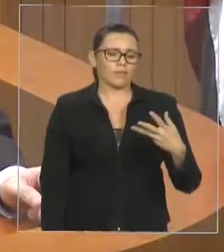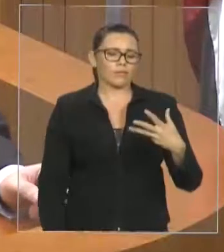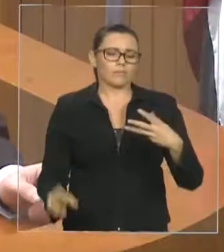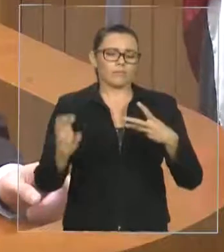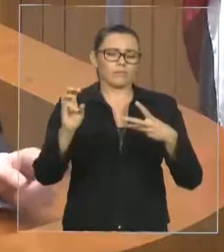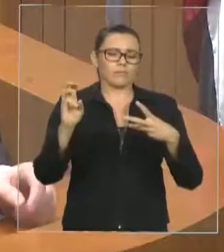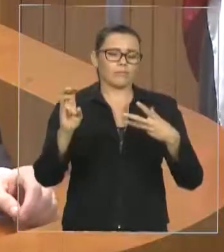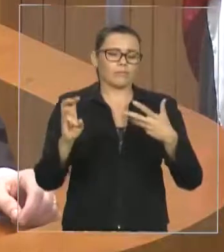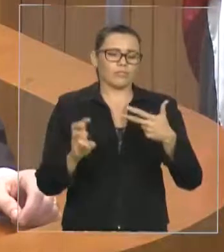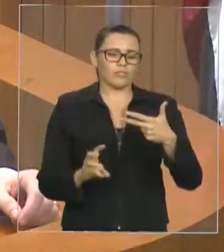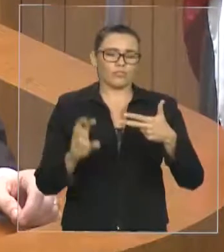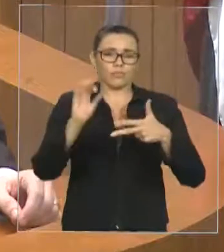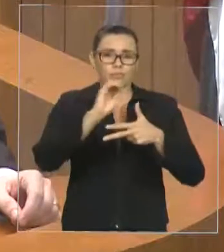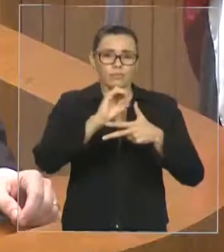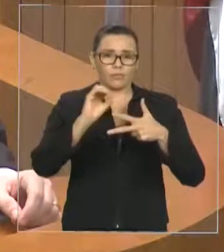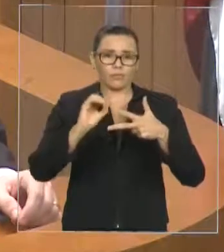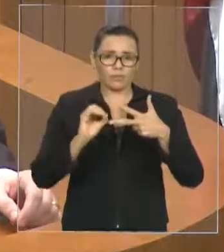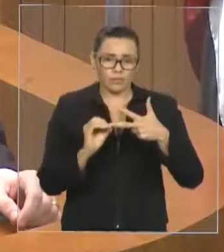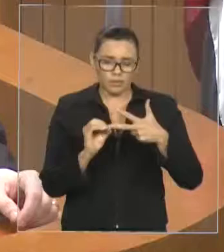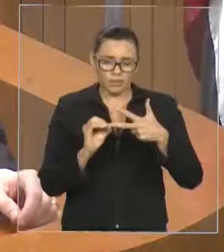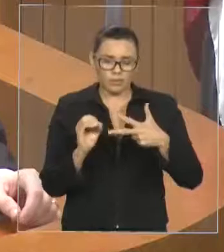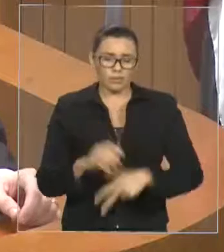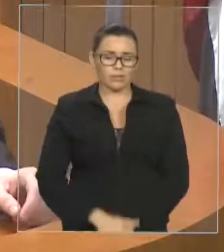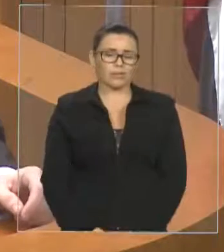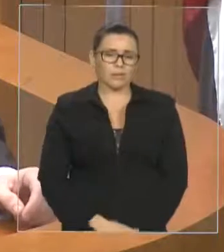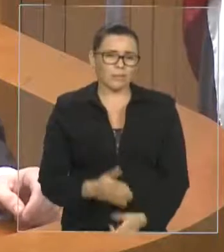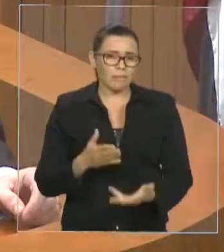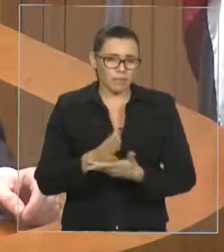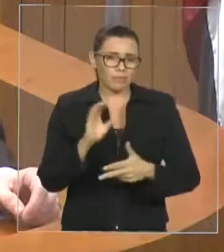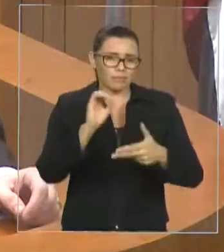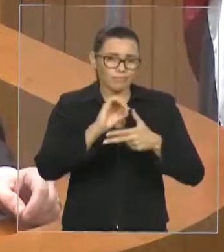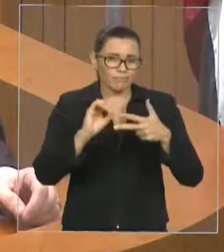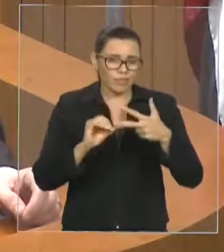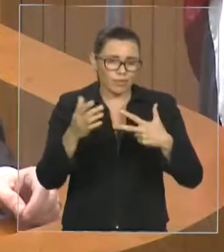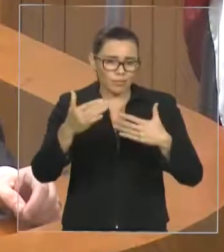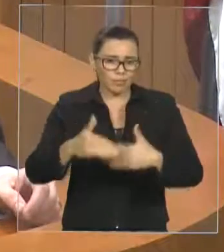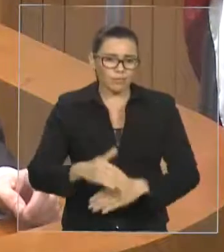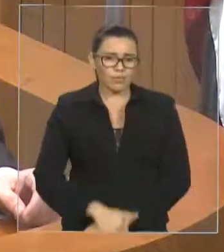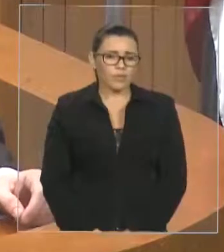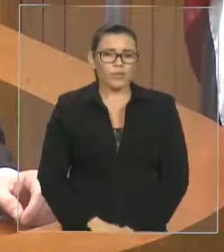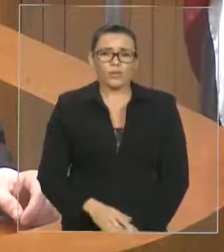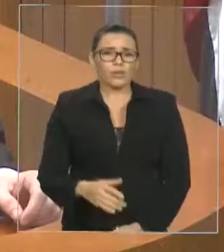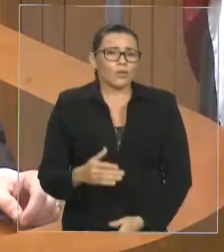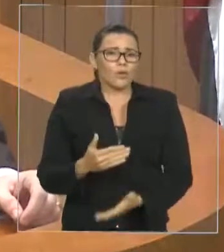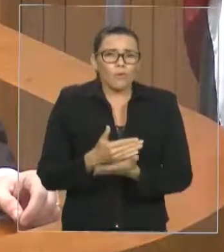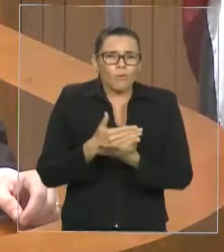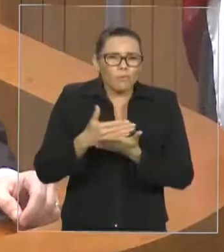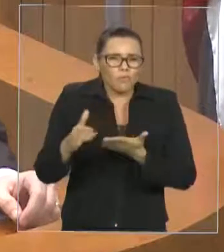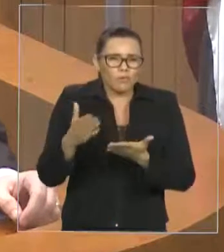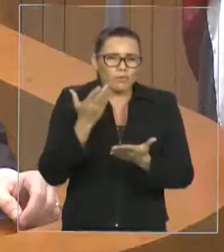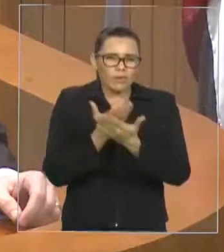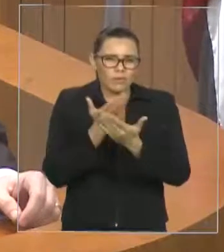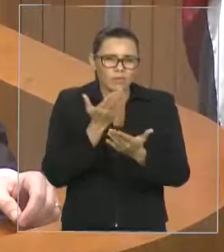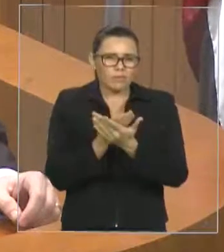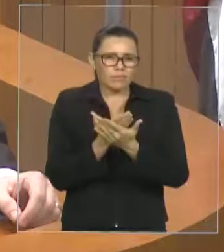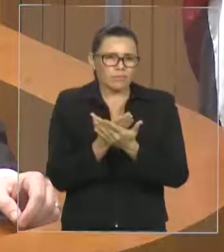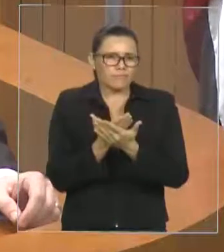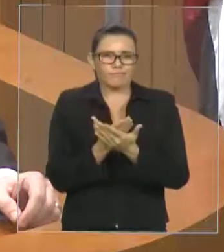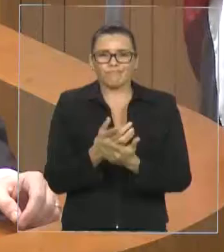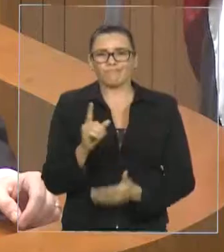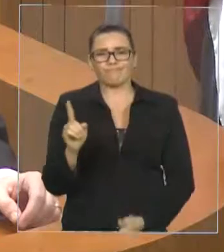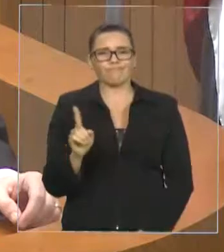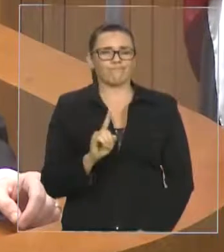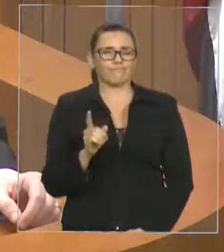puderam ainda começar as suas aulas porque não têm salas de aula disponíveis para que eles possam